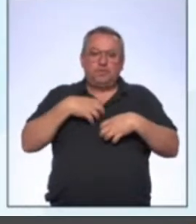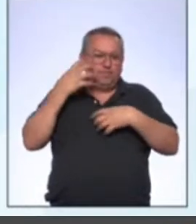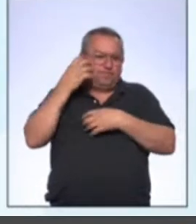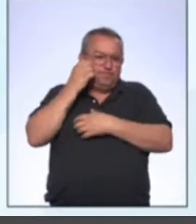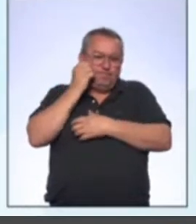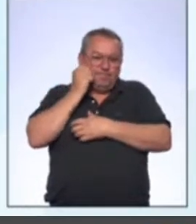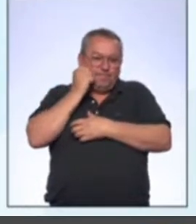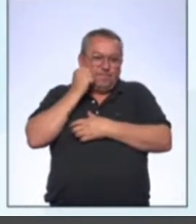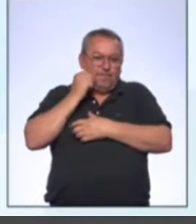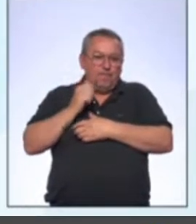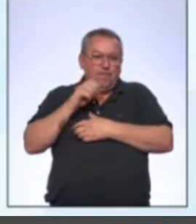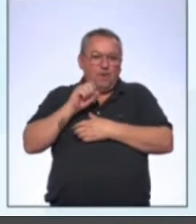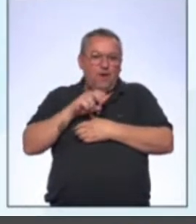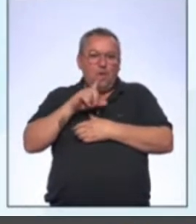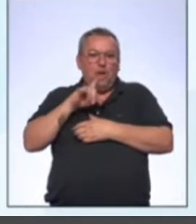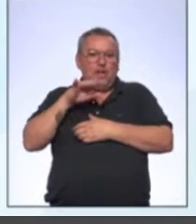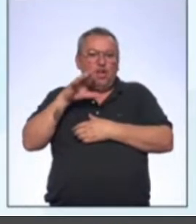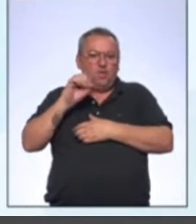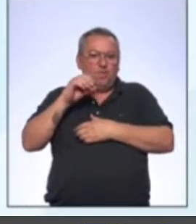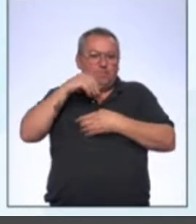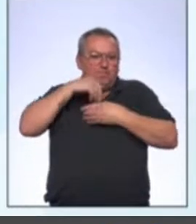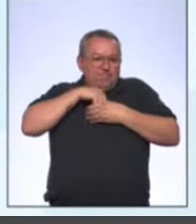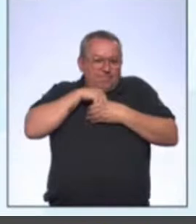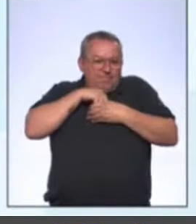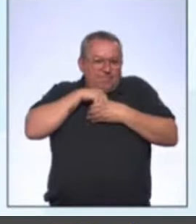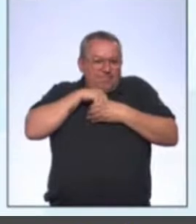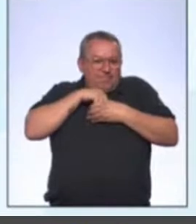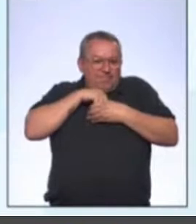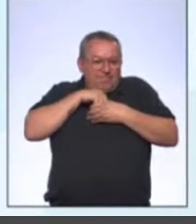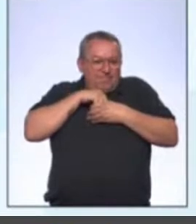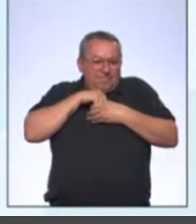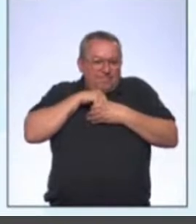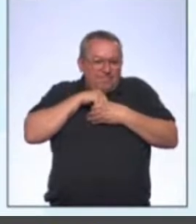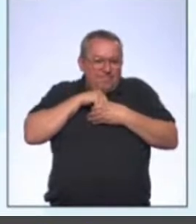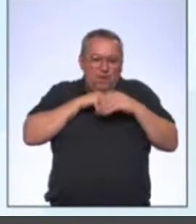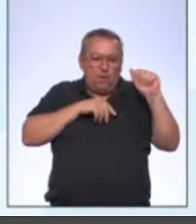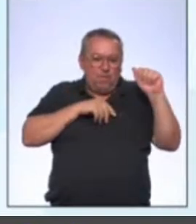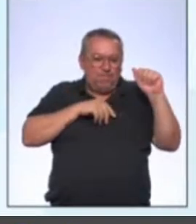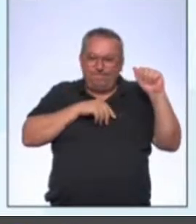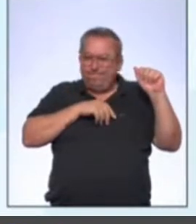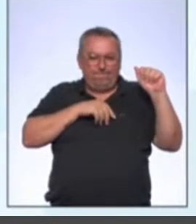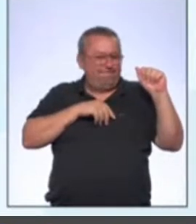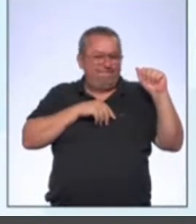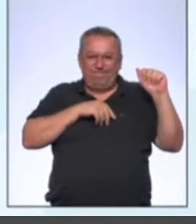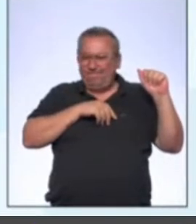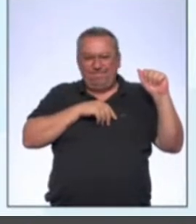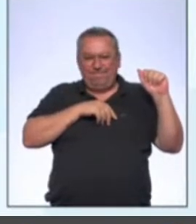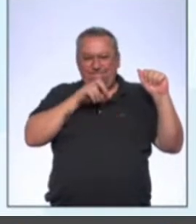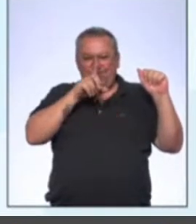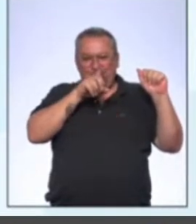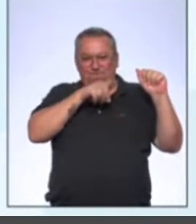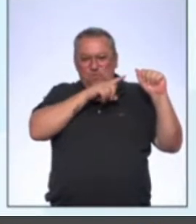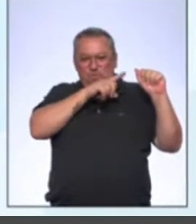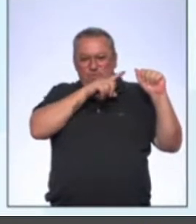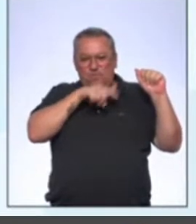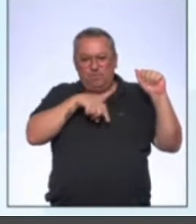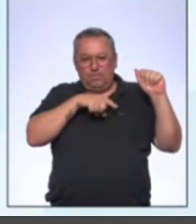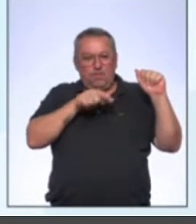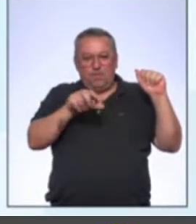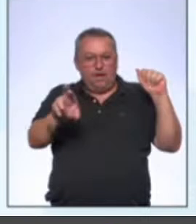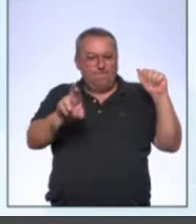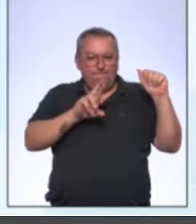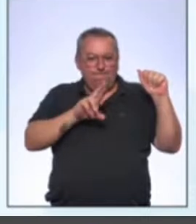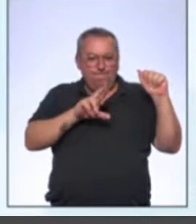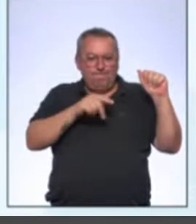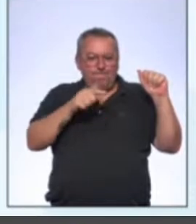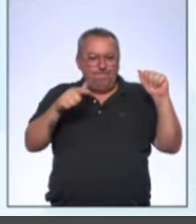O lírico está lá quietinho. Então não poderia ser alternativa A, porque não é correspondido, não existe correspondência